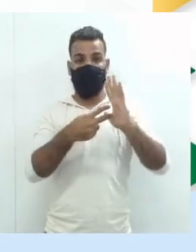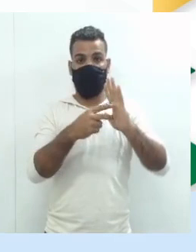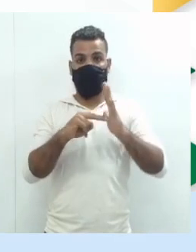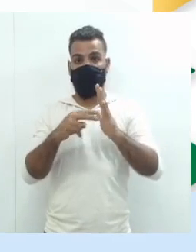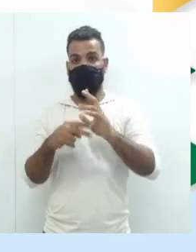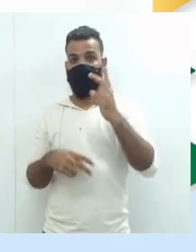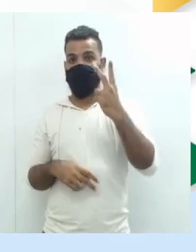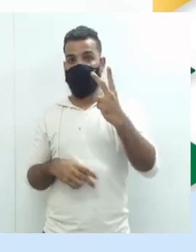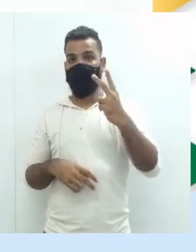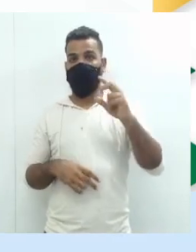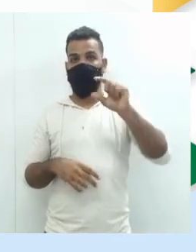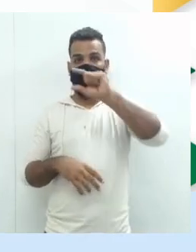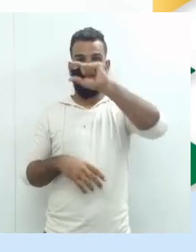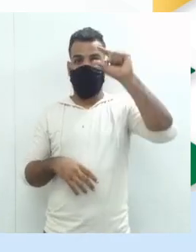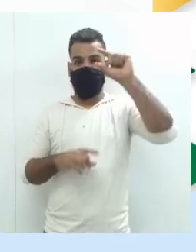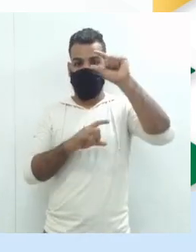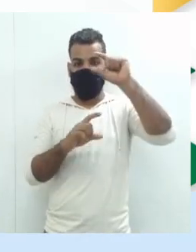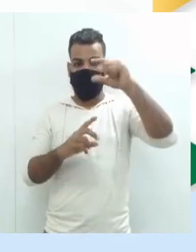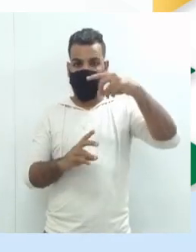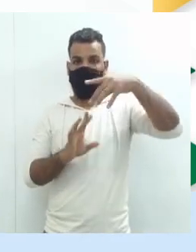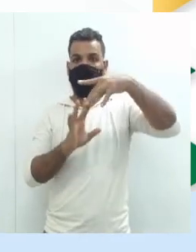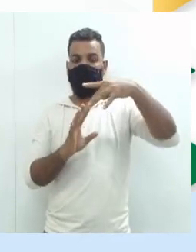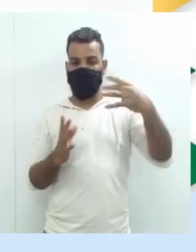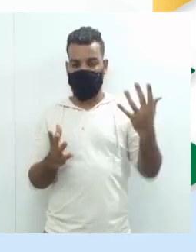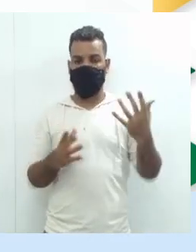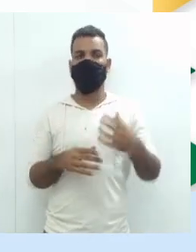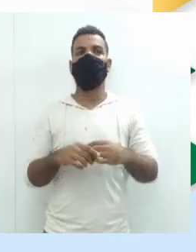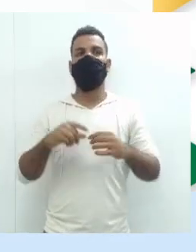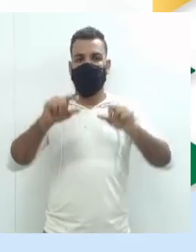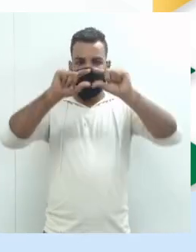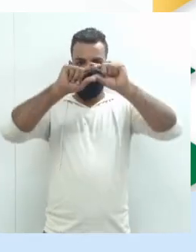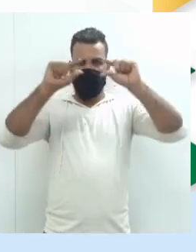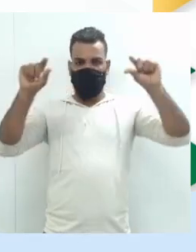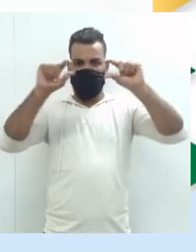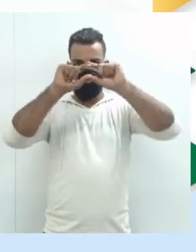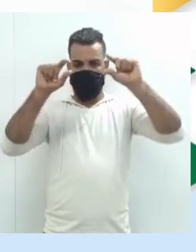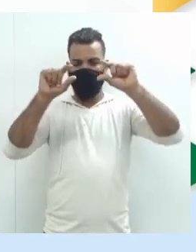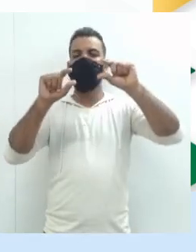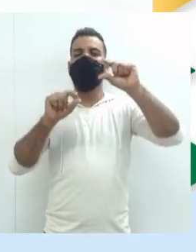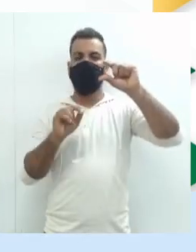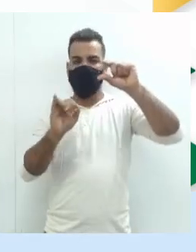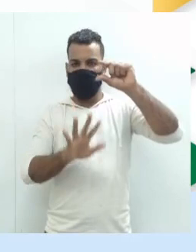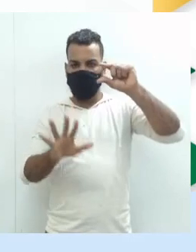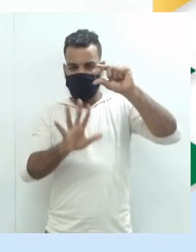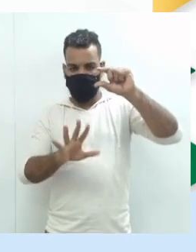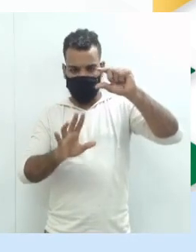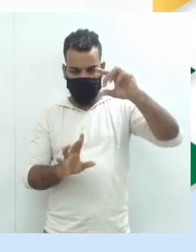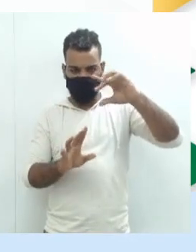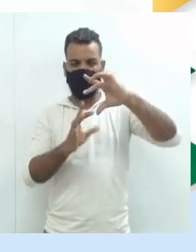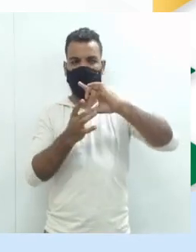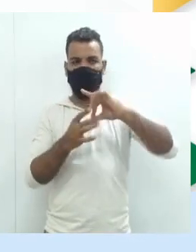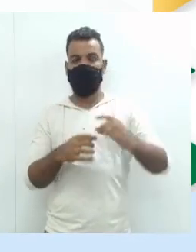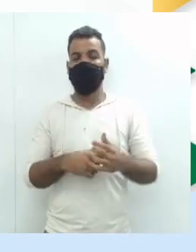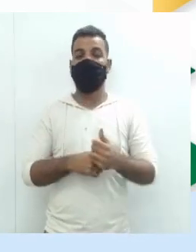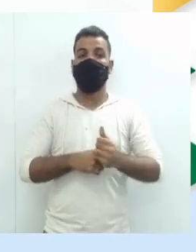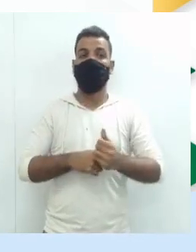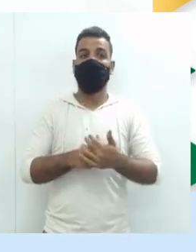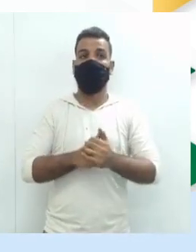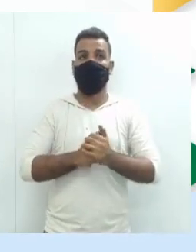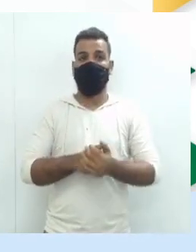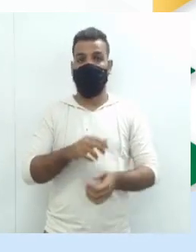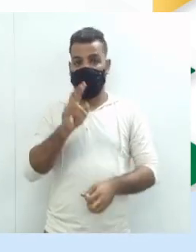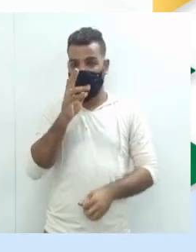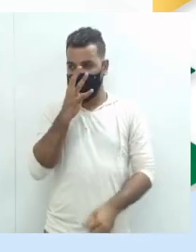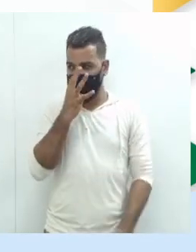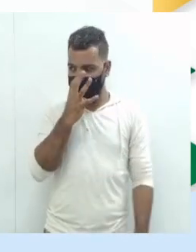São textos aí que tem tanto a linguagem verbal quanto a linguagem não verbal. Então, quando a gente for analisar um texto como esse,